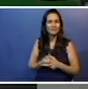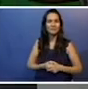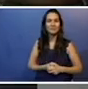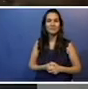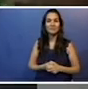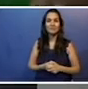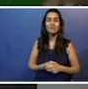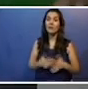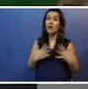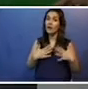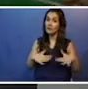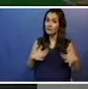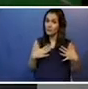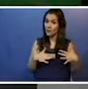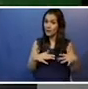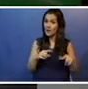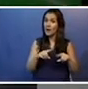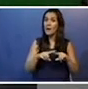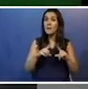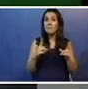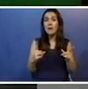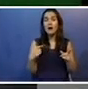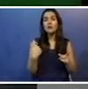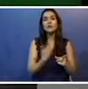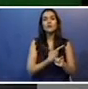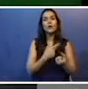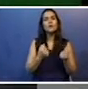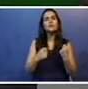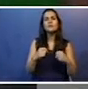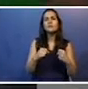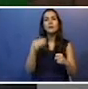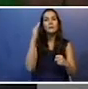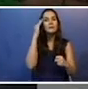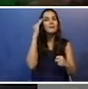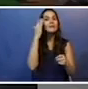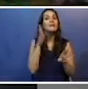bem tranquila, mas nós precisamos entender também.